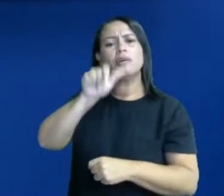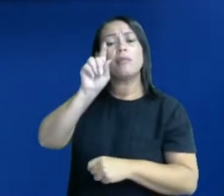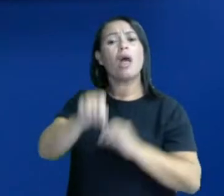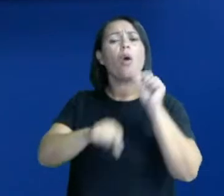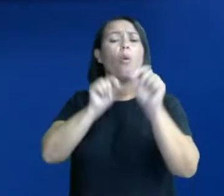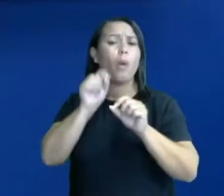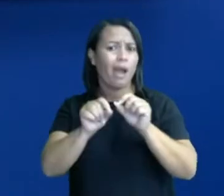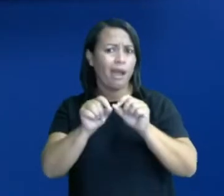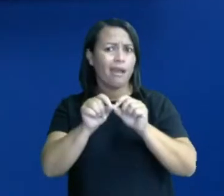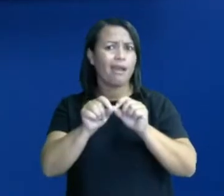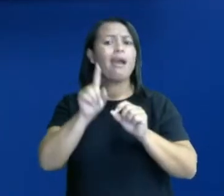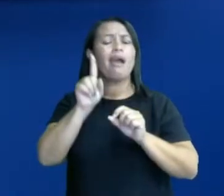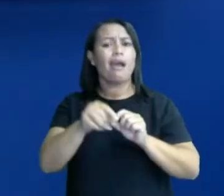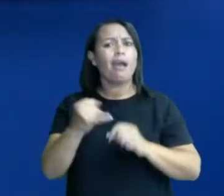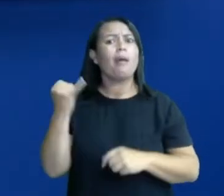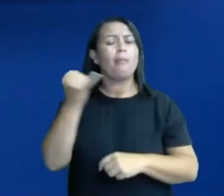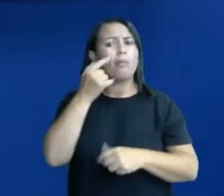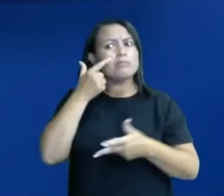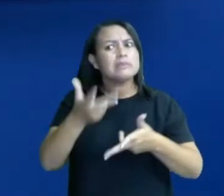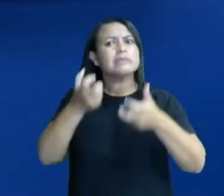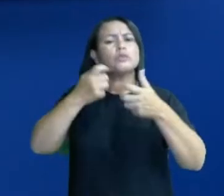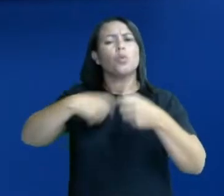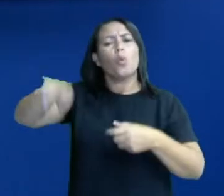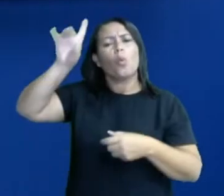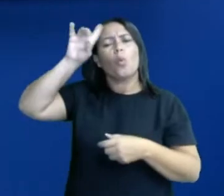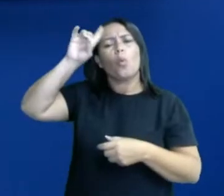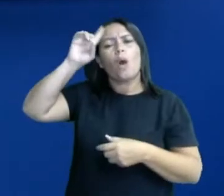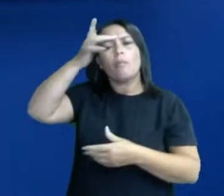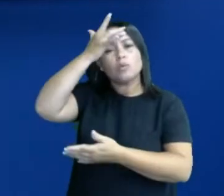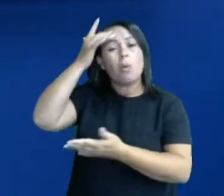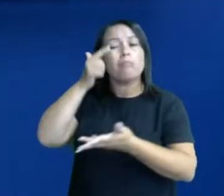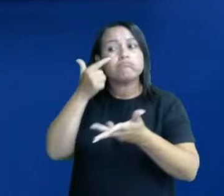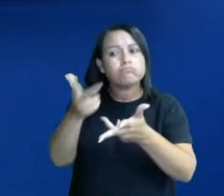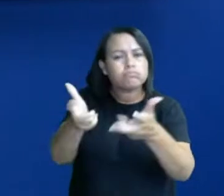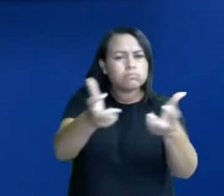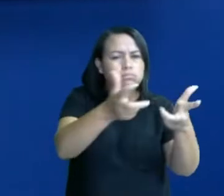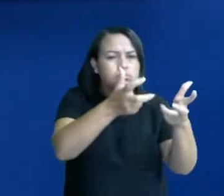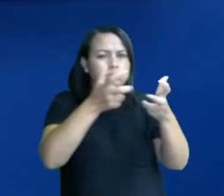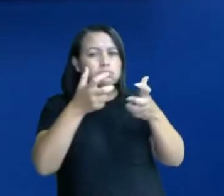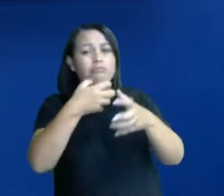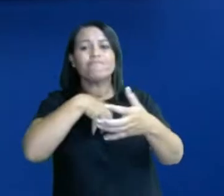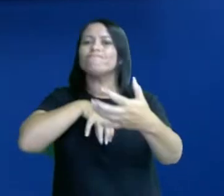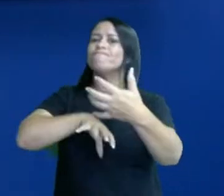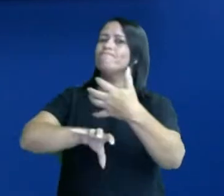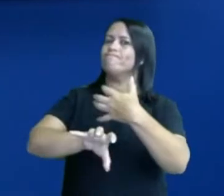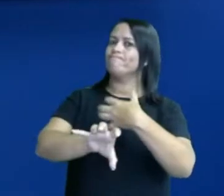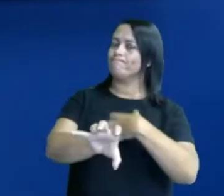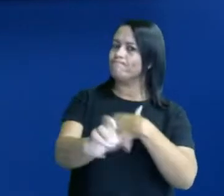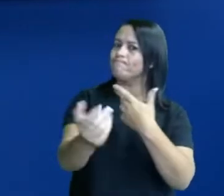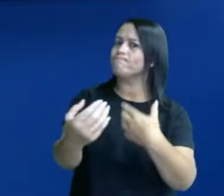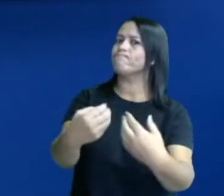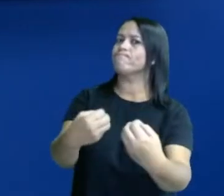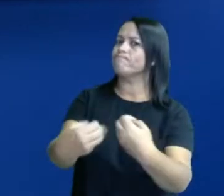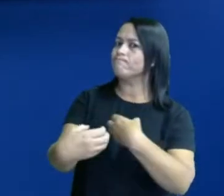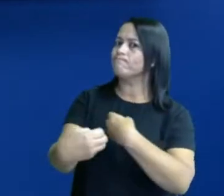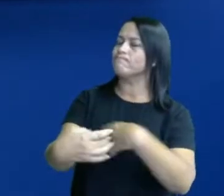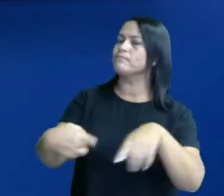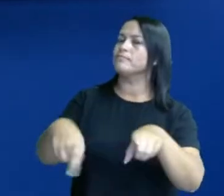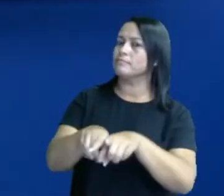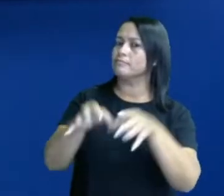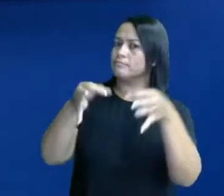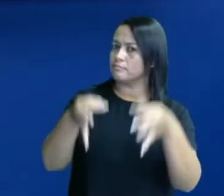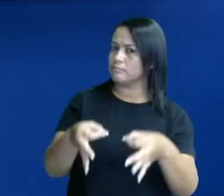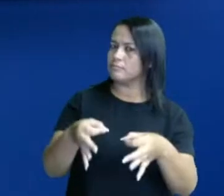uma coisa que vem do nosso dia a dia. É algo que vem trazendo um ensinamento para a gente. Tá